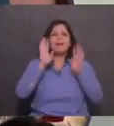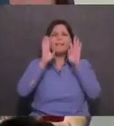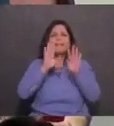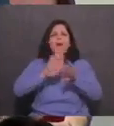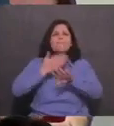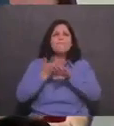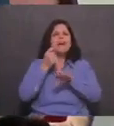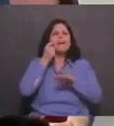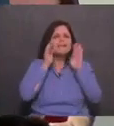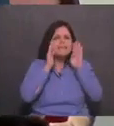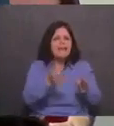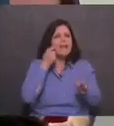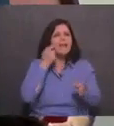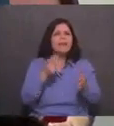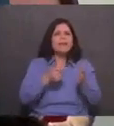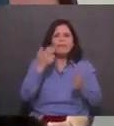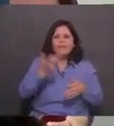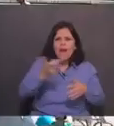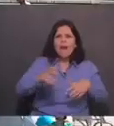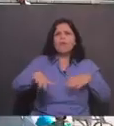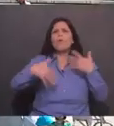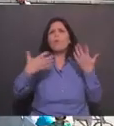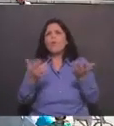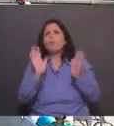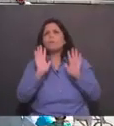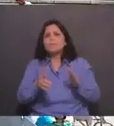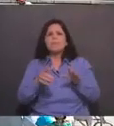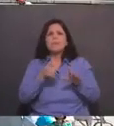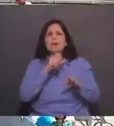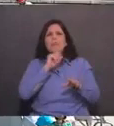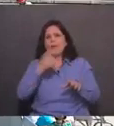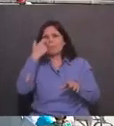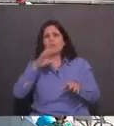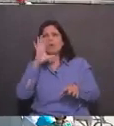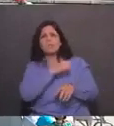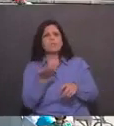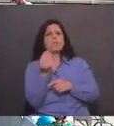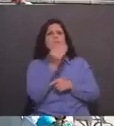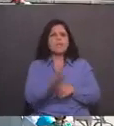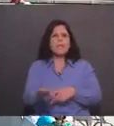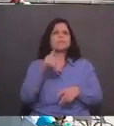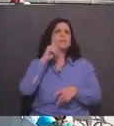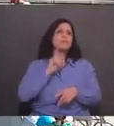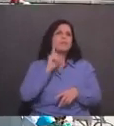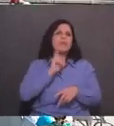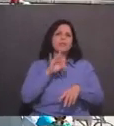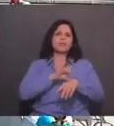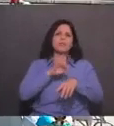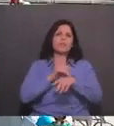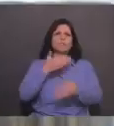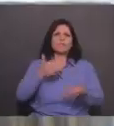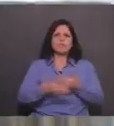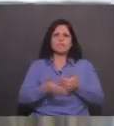e mais expostos a toda a espécie de explorações, as crianças, as mulheres, os doentes, os idosos.